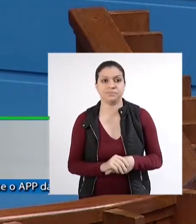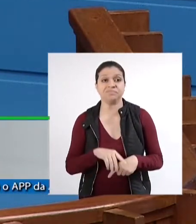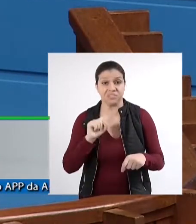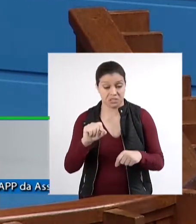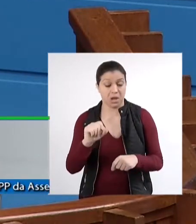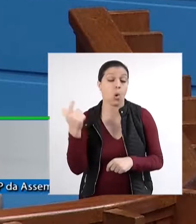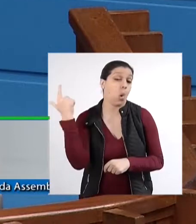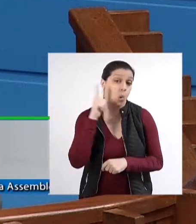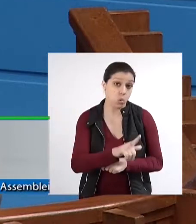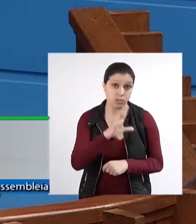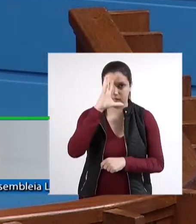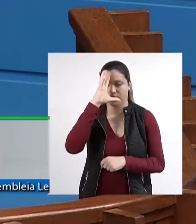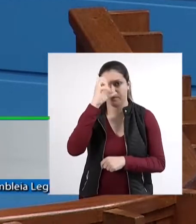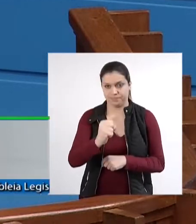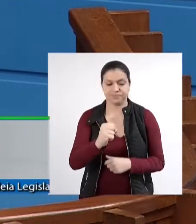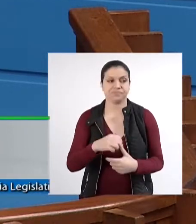resolver,